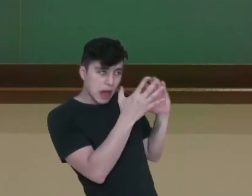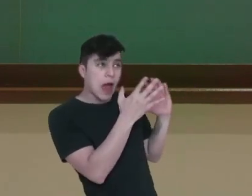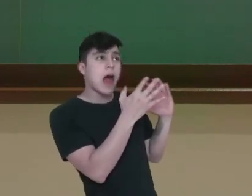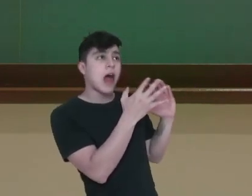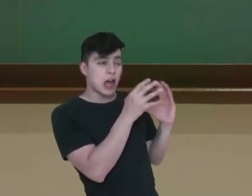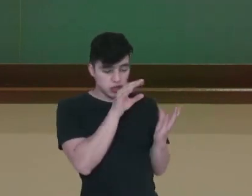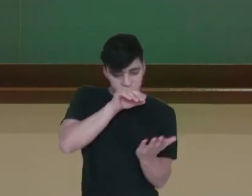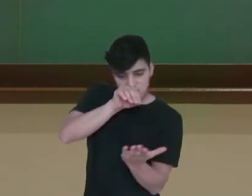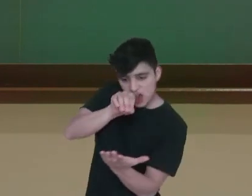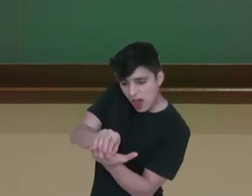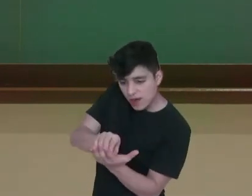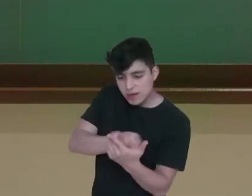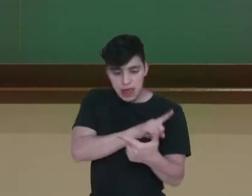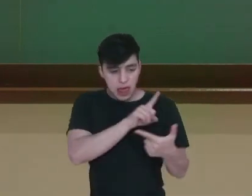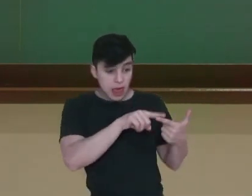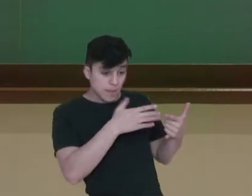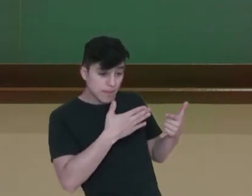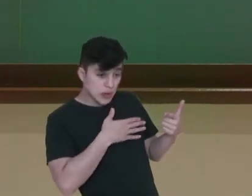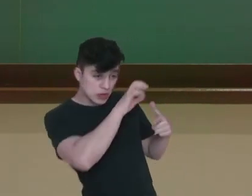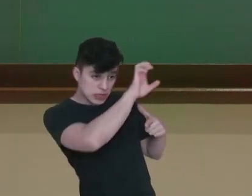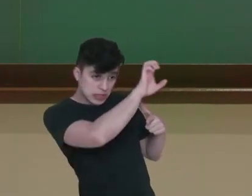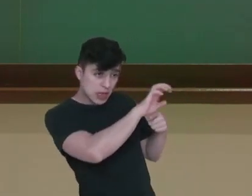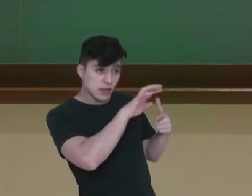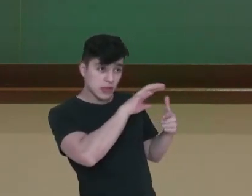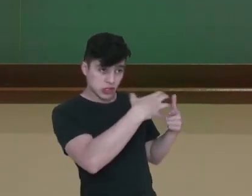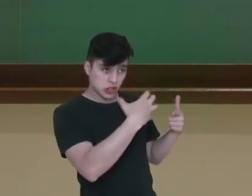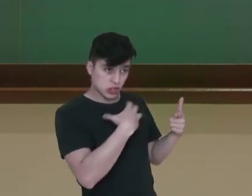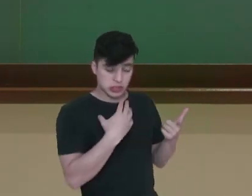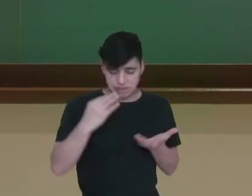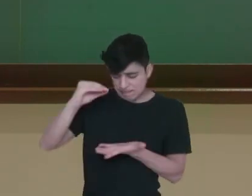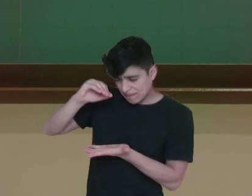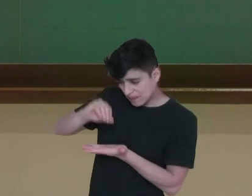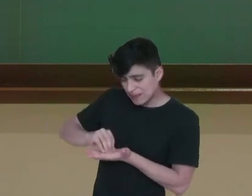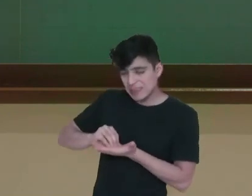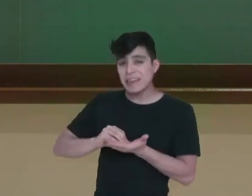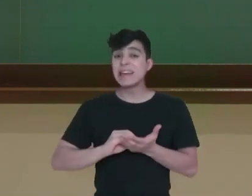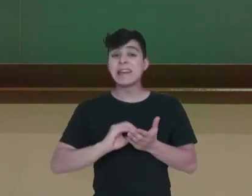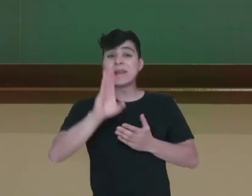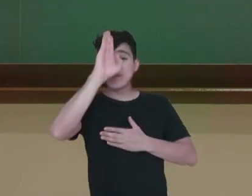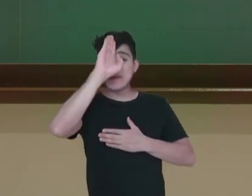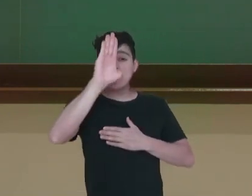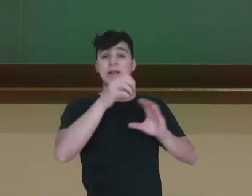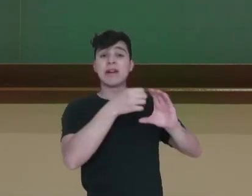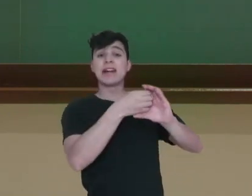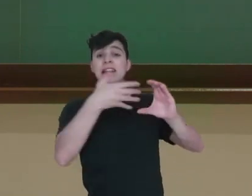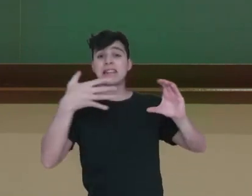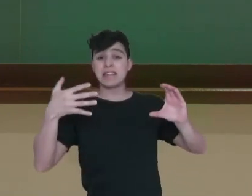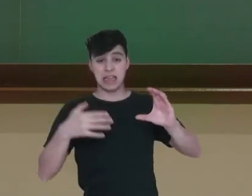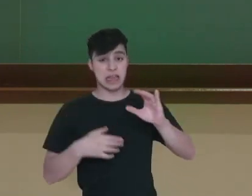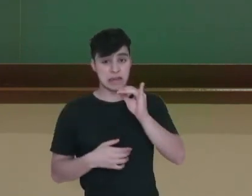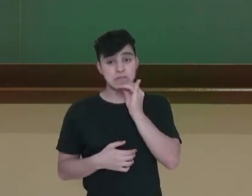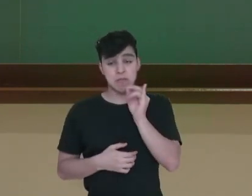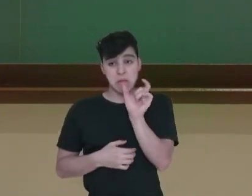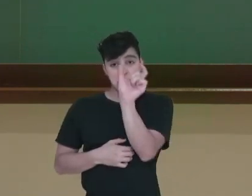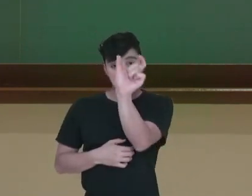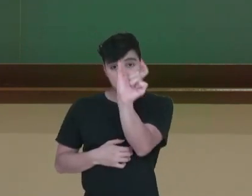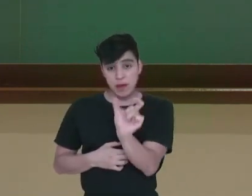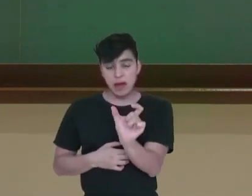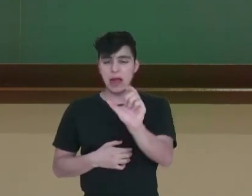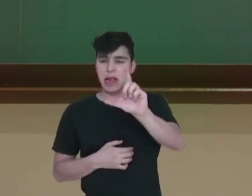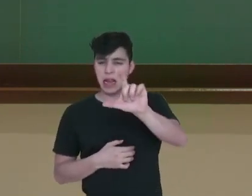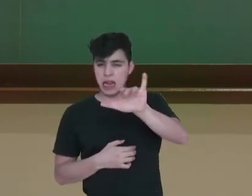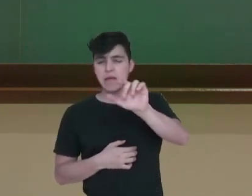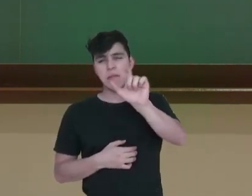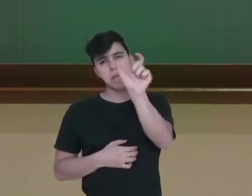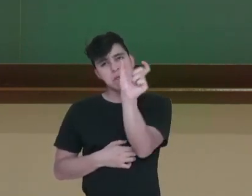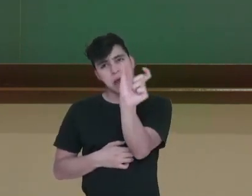mora, em qual estado, e aí as principais características desse tipo climático ou desses, né? Pode ser que na